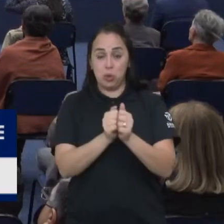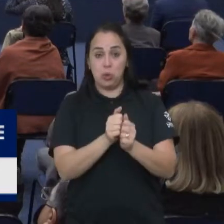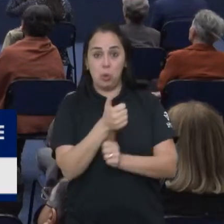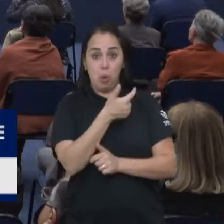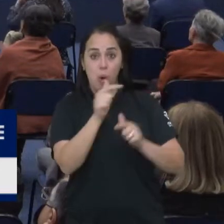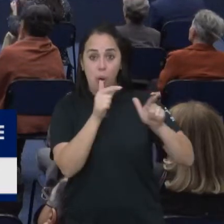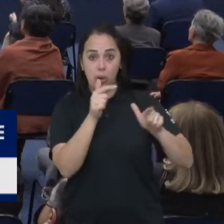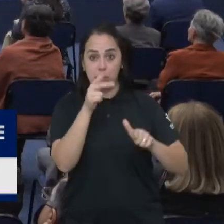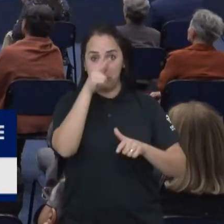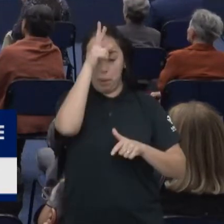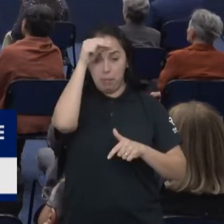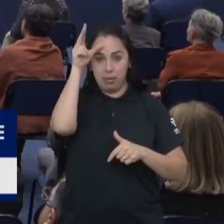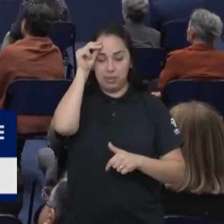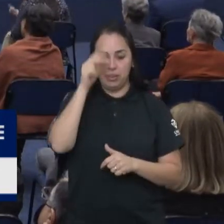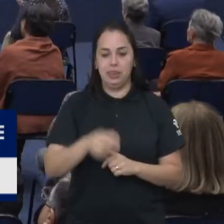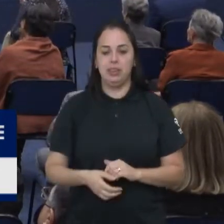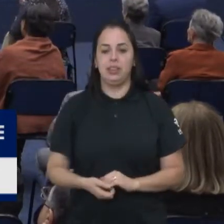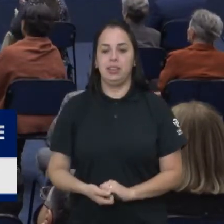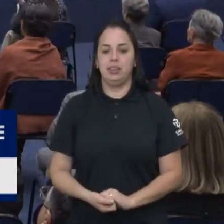cidade.